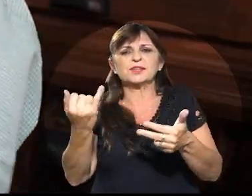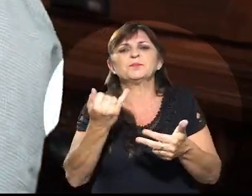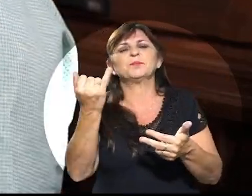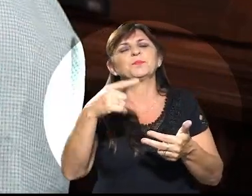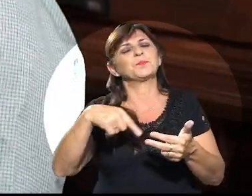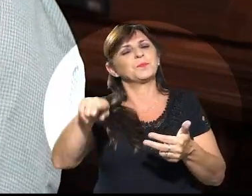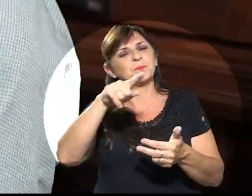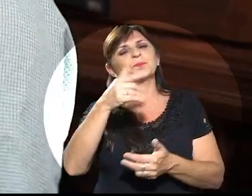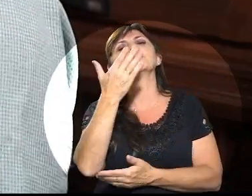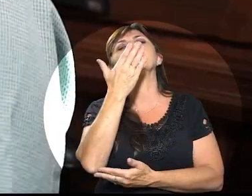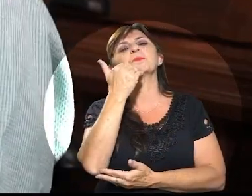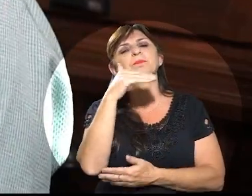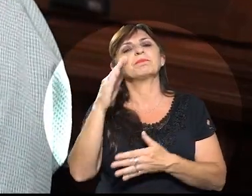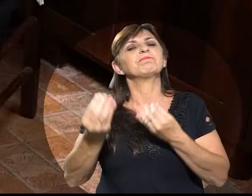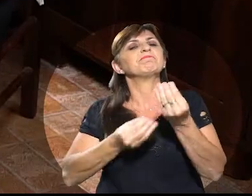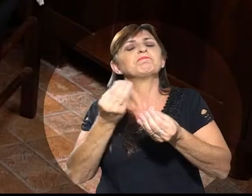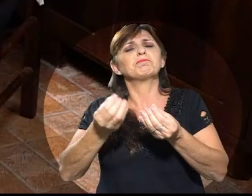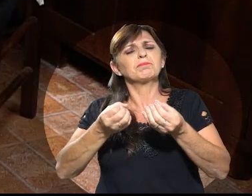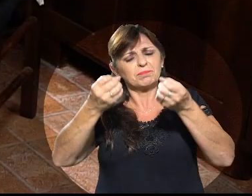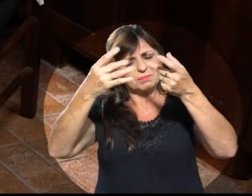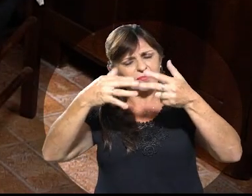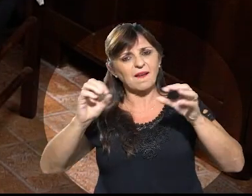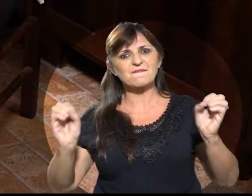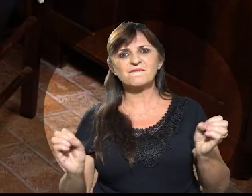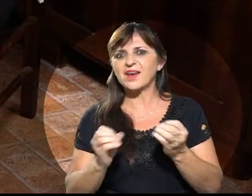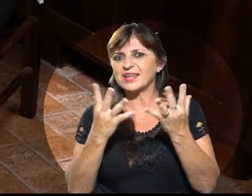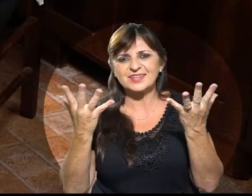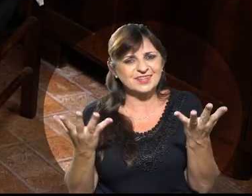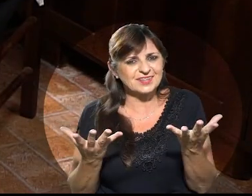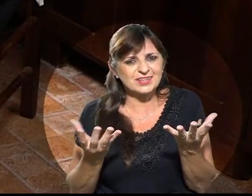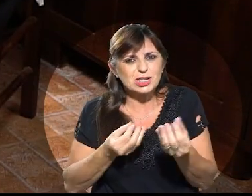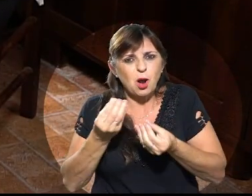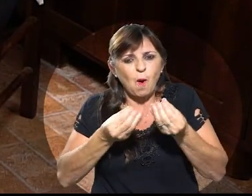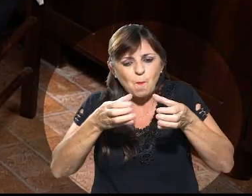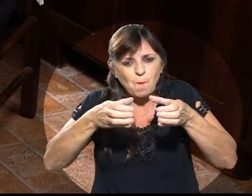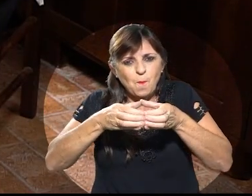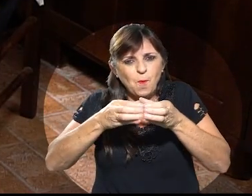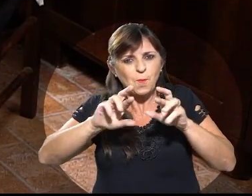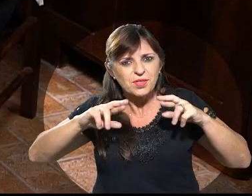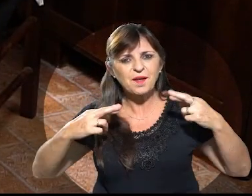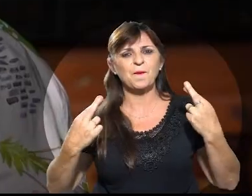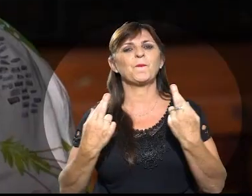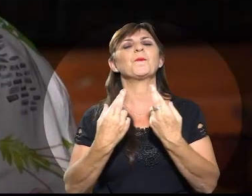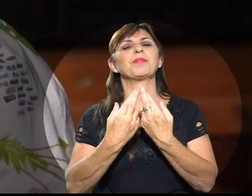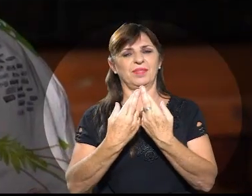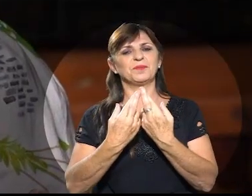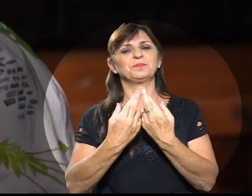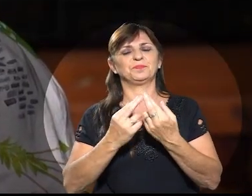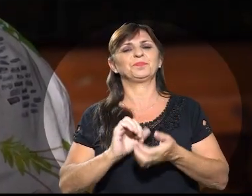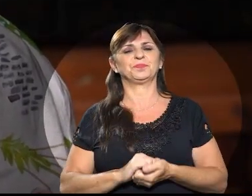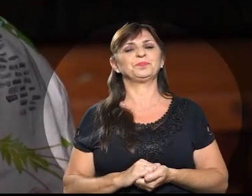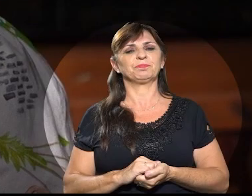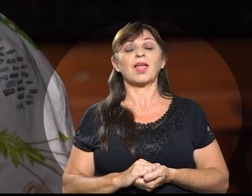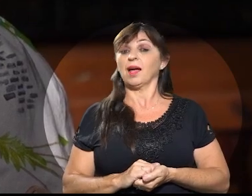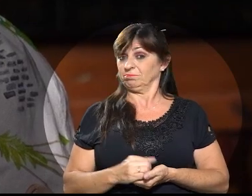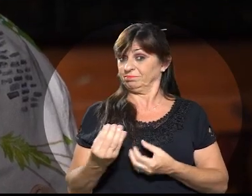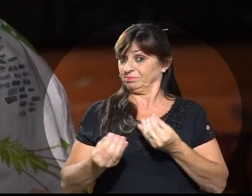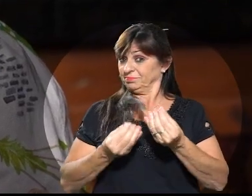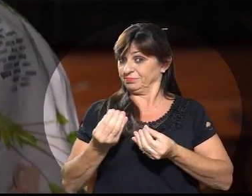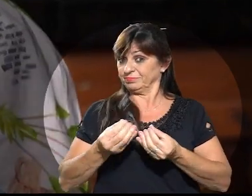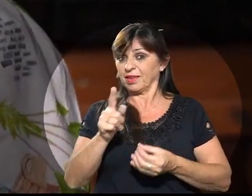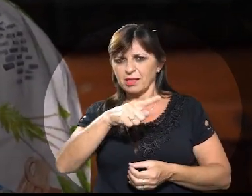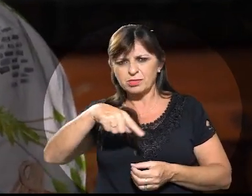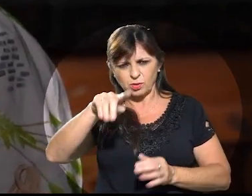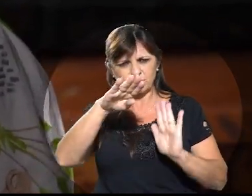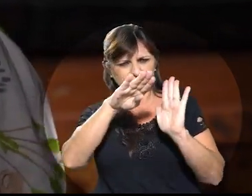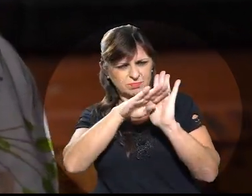se reúnem? Como é que é feito a parte culinária dessas festas? Então, assim, ó, a culinária árabe é uma coisa assim que eles têm